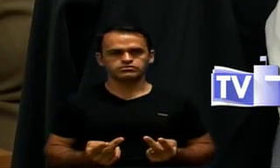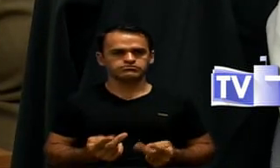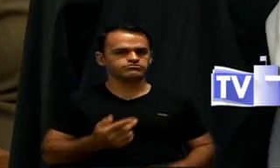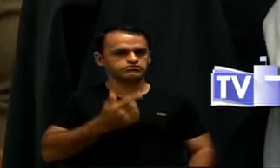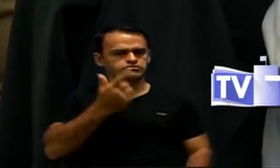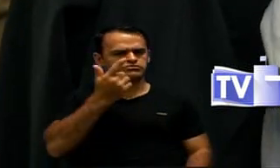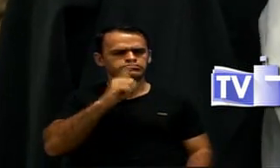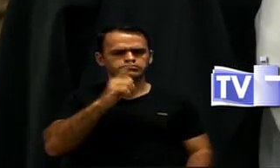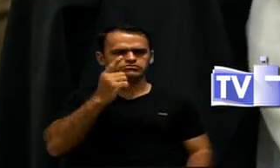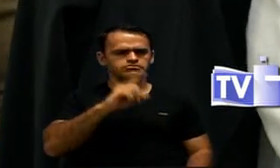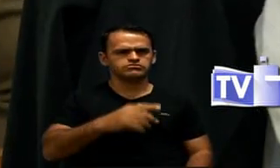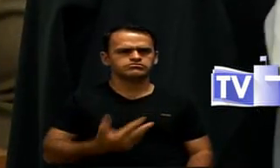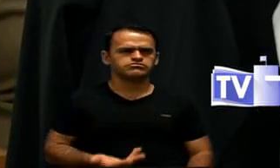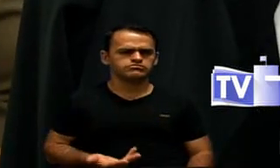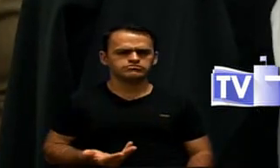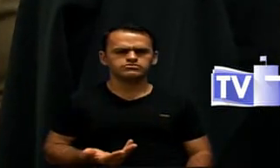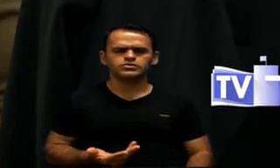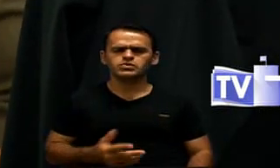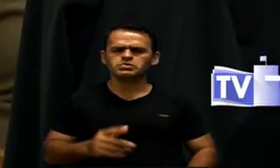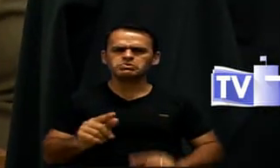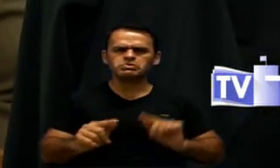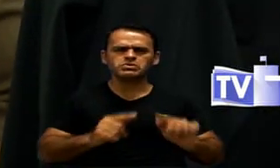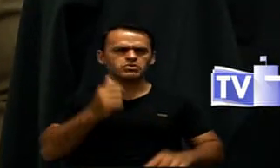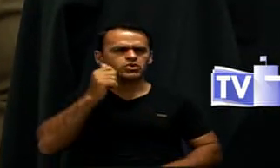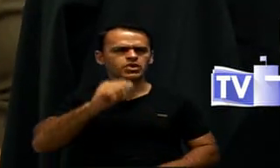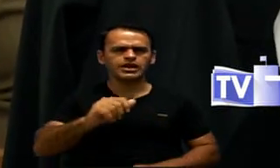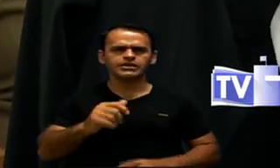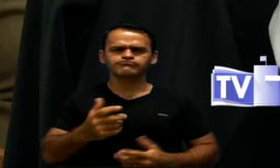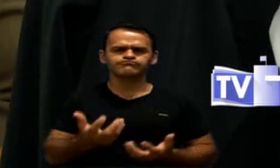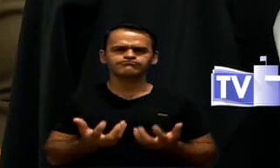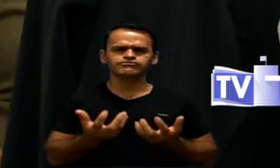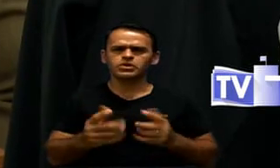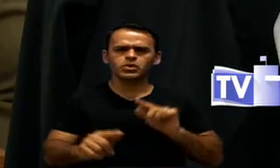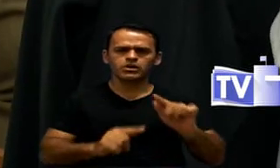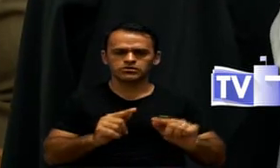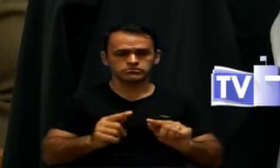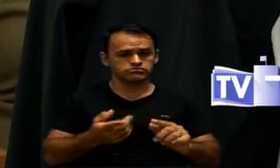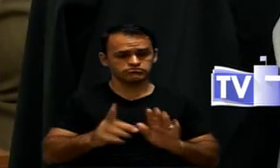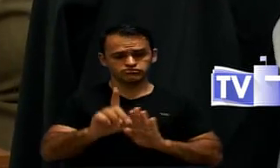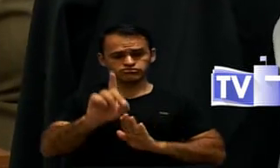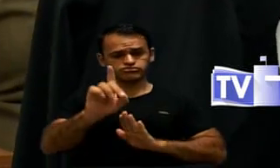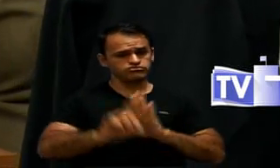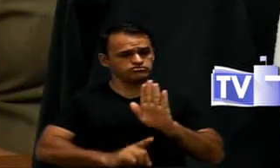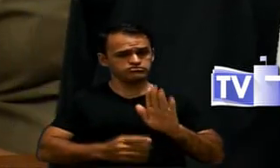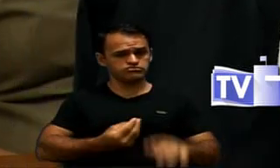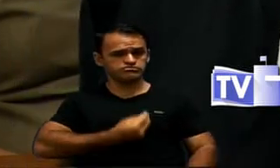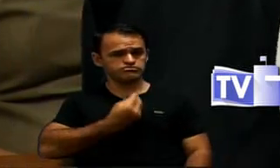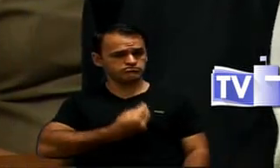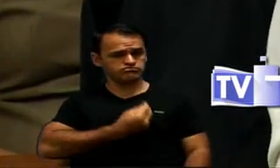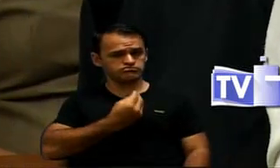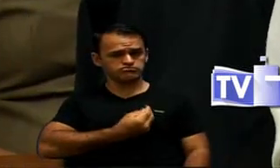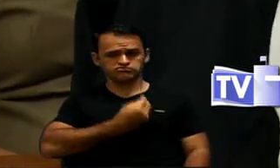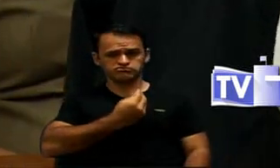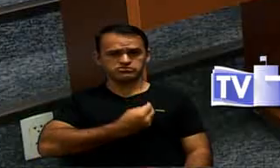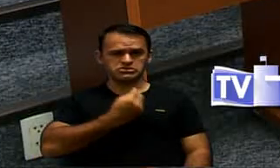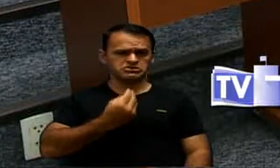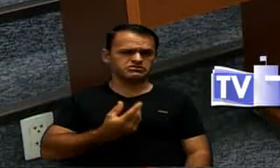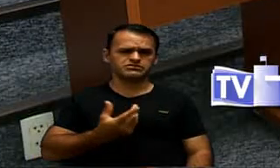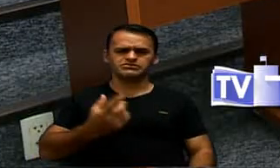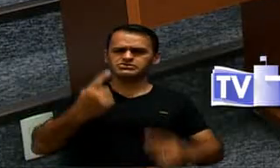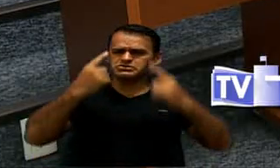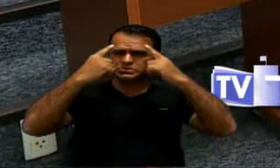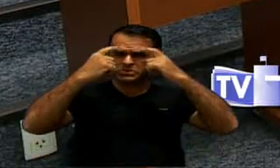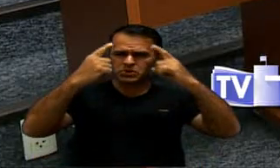E o que que é da mulher? O que a mulher quer? A gente quer o direito à vida. Direito à vida, viver sem